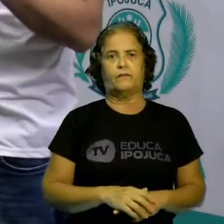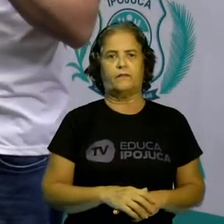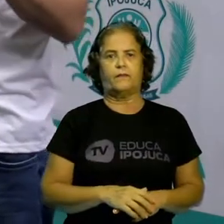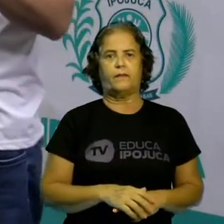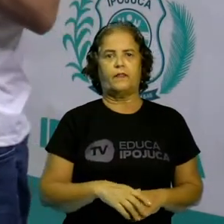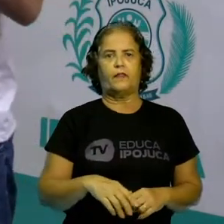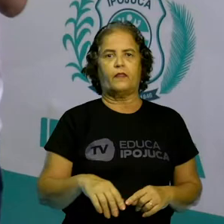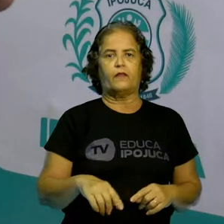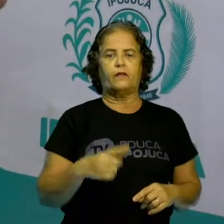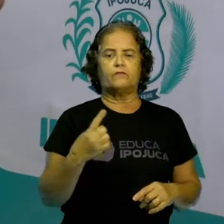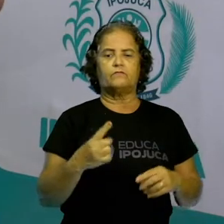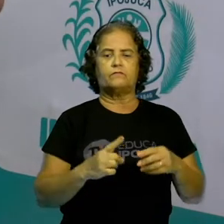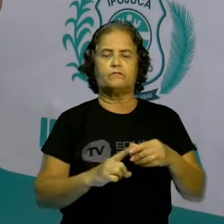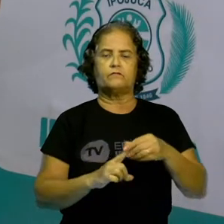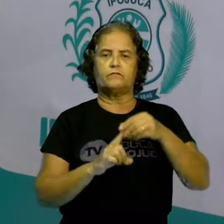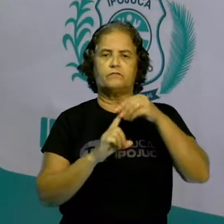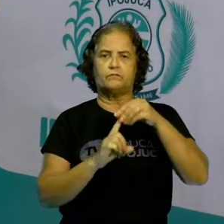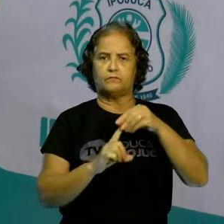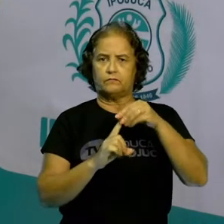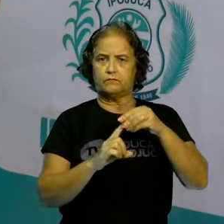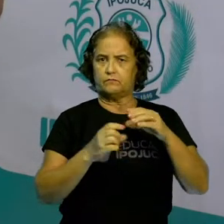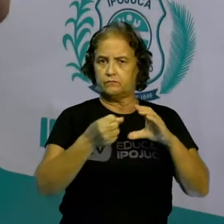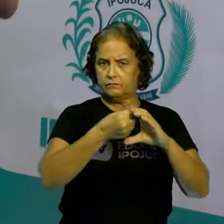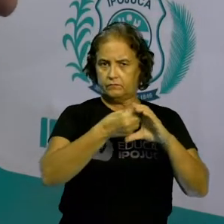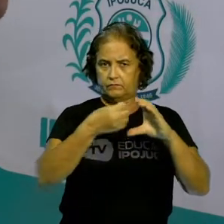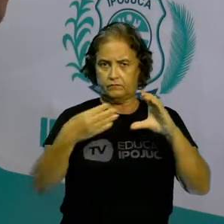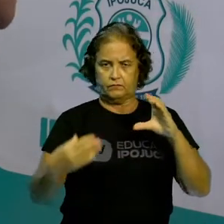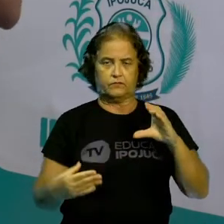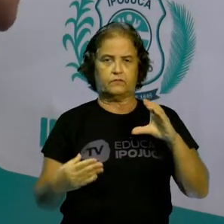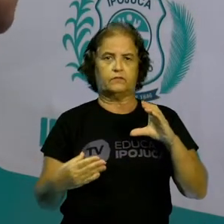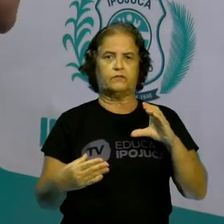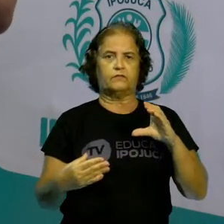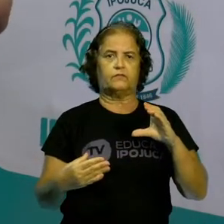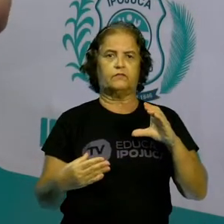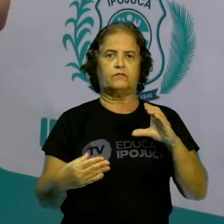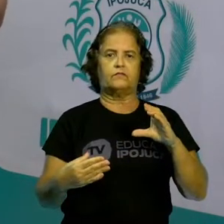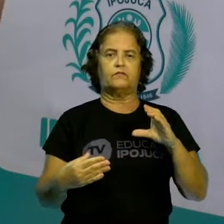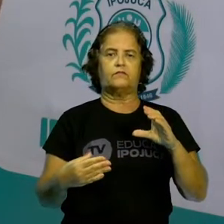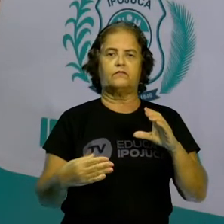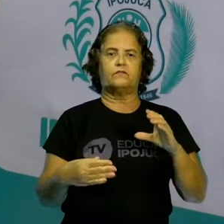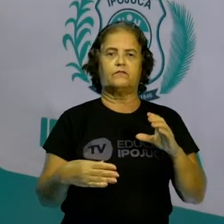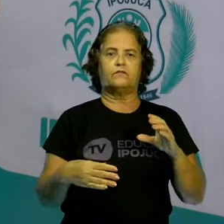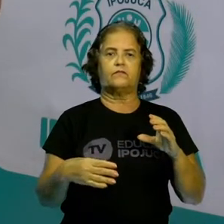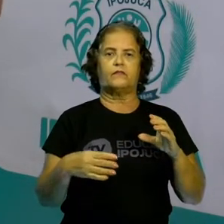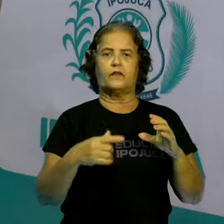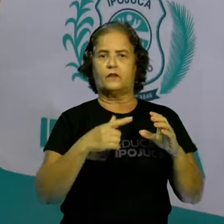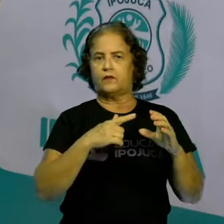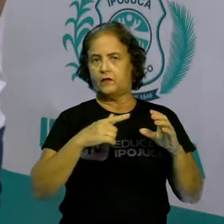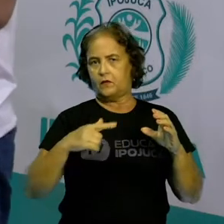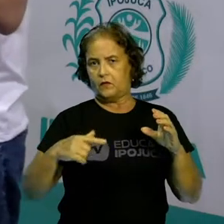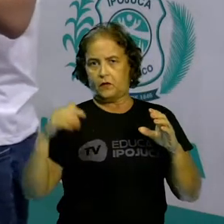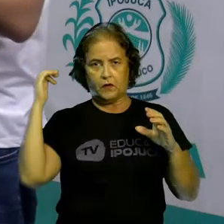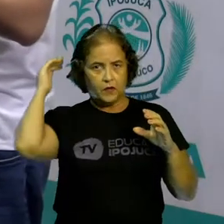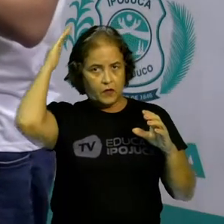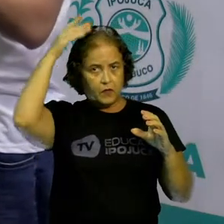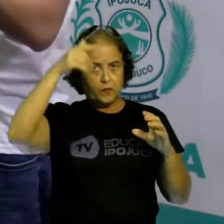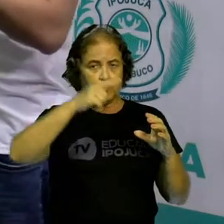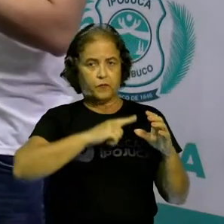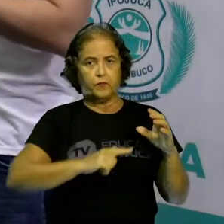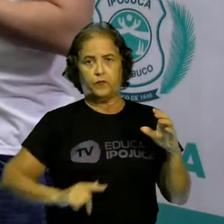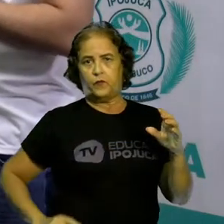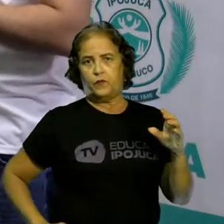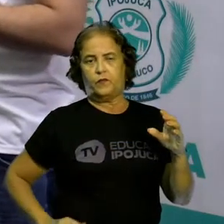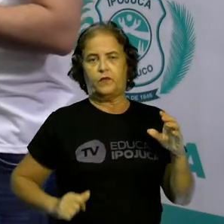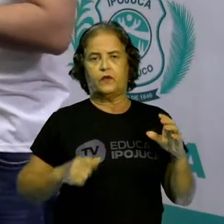Uma das principais características desse período chamado República Velha foi a chamada política do